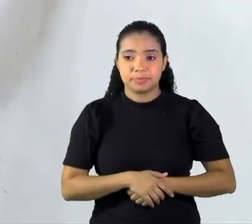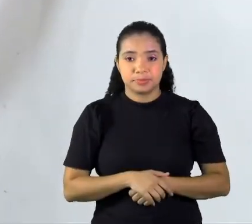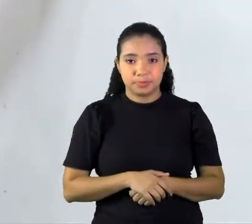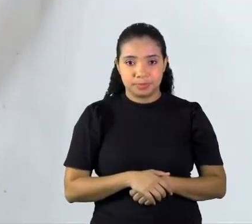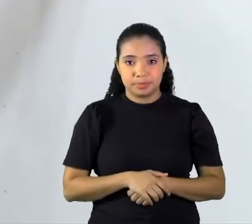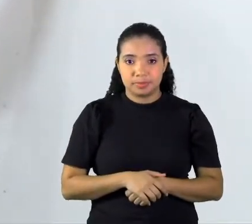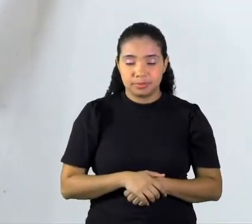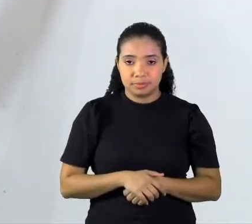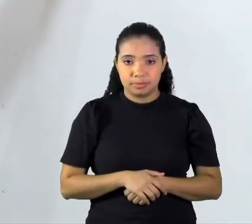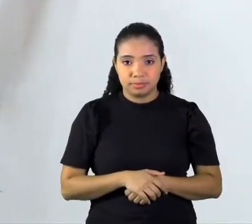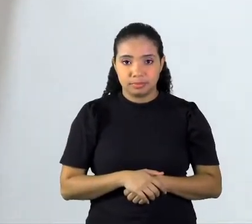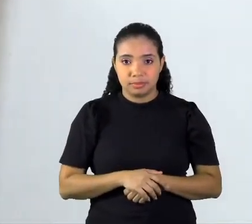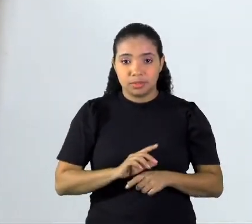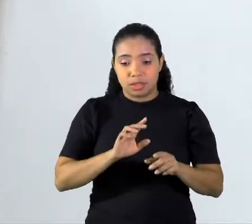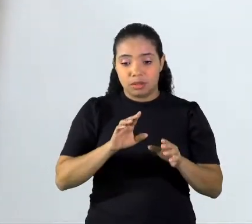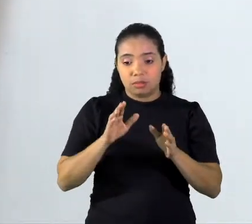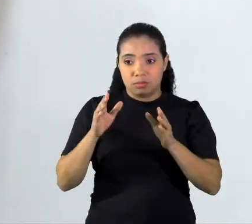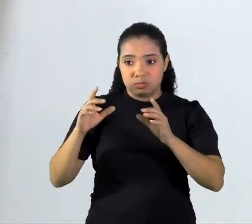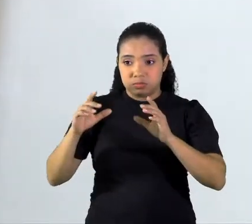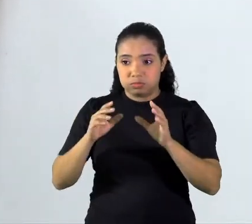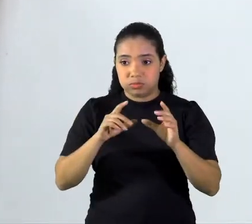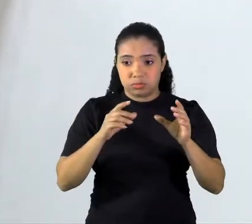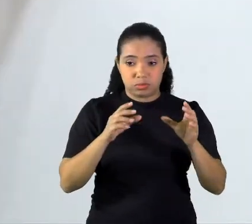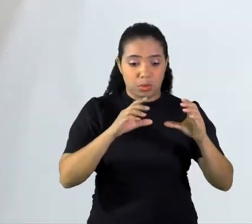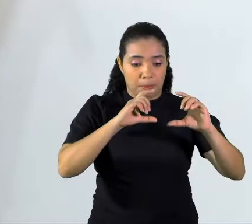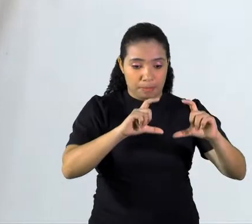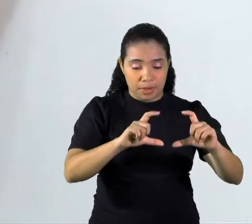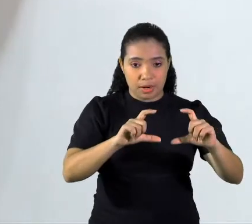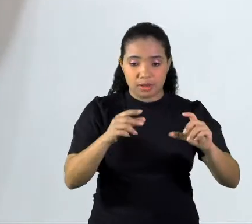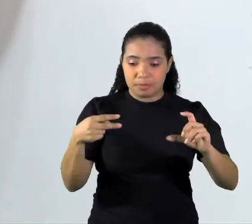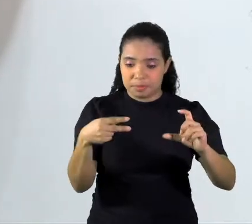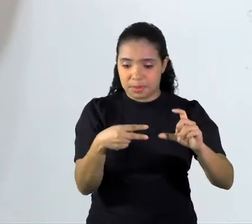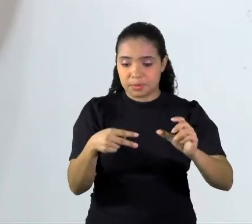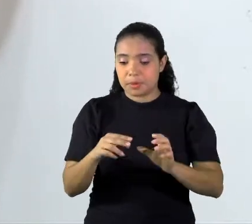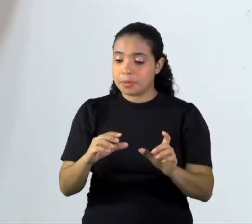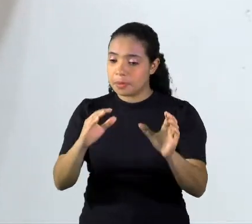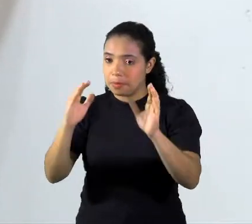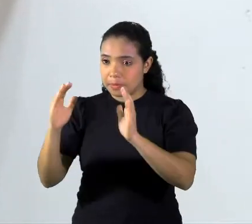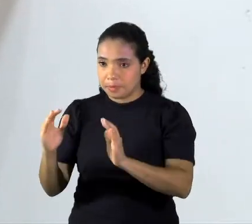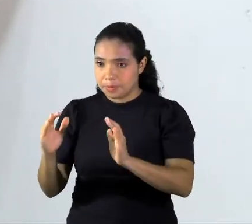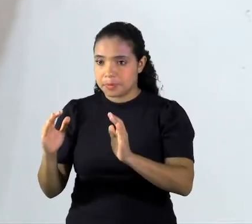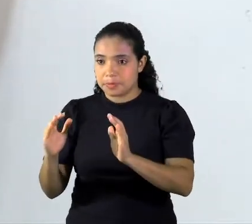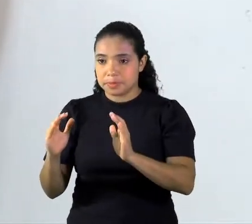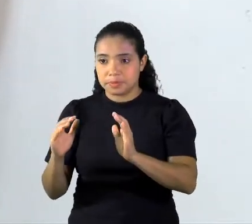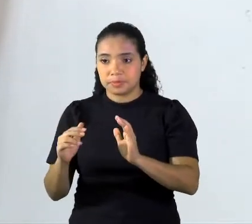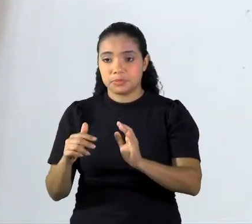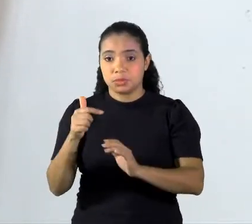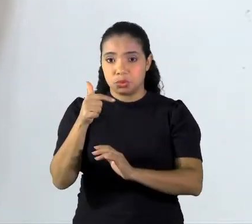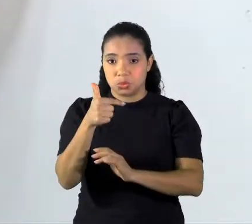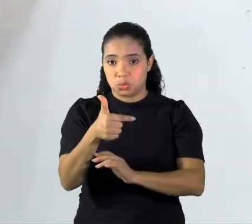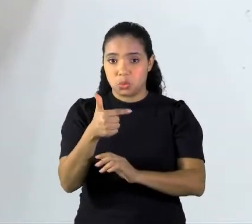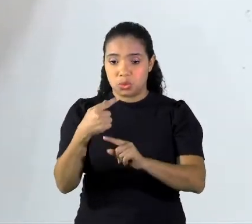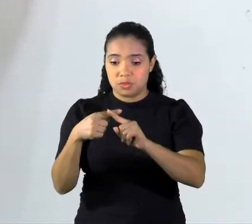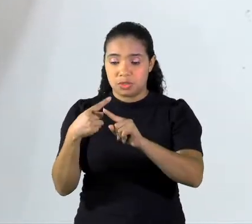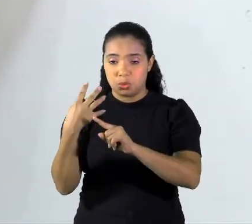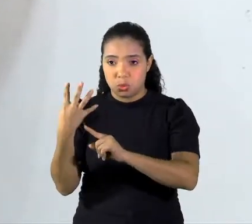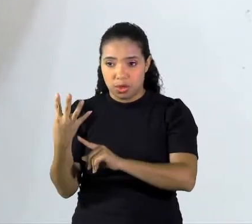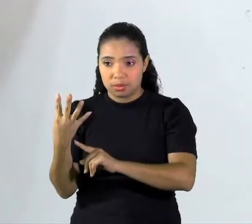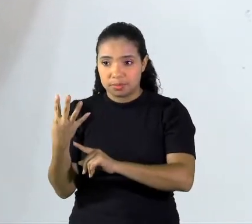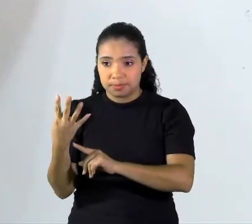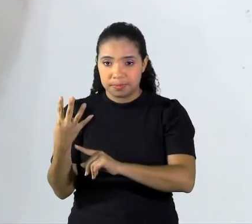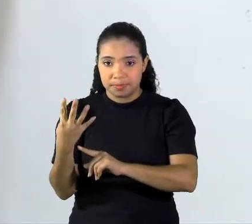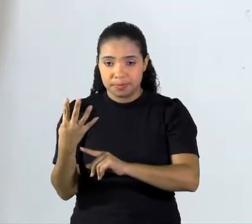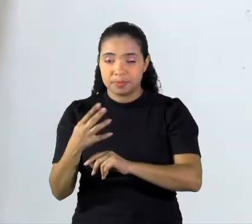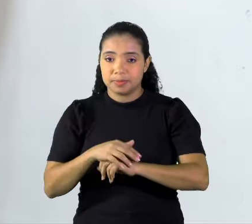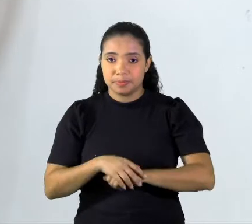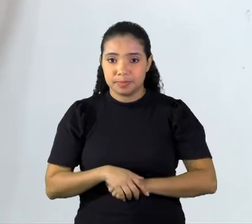Passemos então para o segundo passo. Tudo que está depois do sinal da igualdade, eu vou multiplicar o número de fora pelo primeiro número de